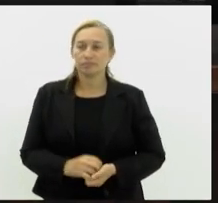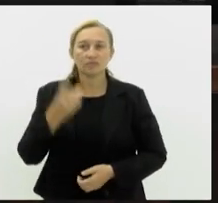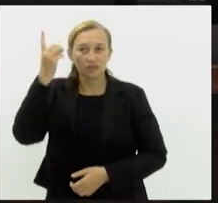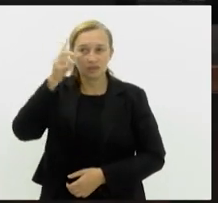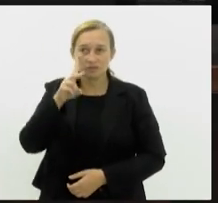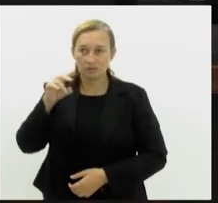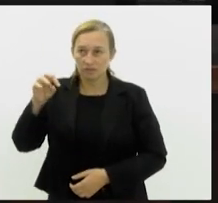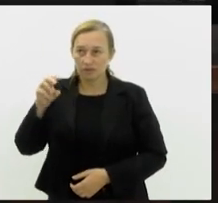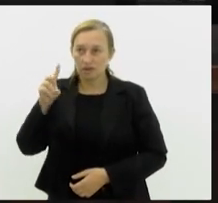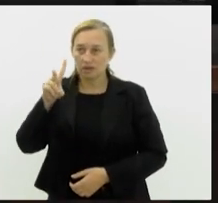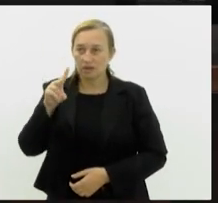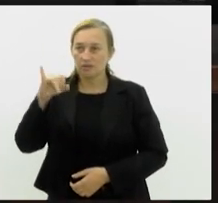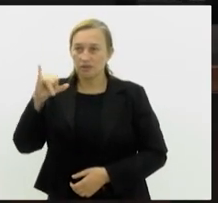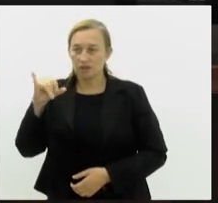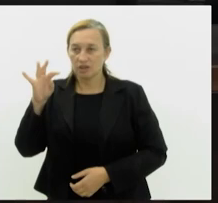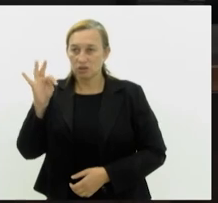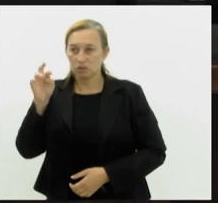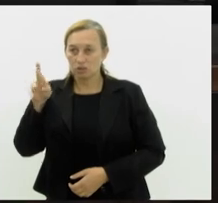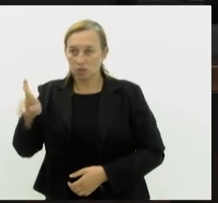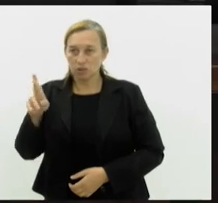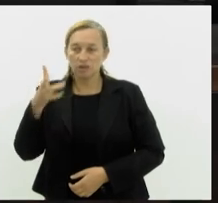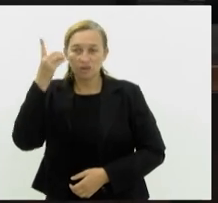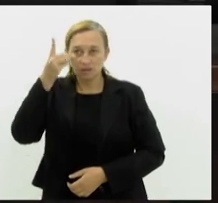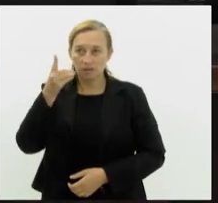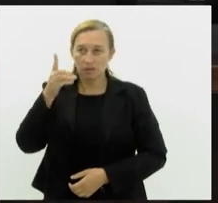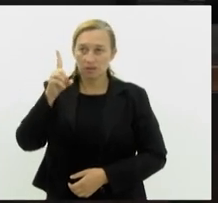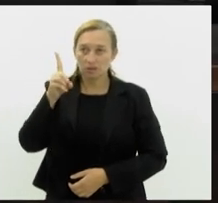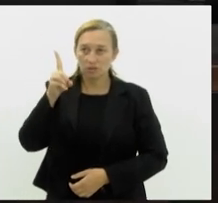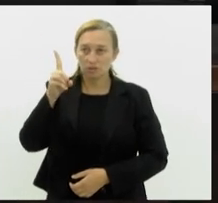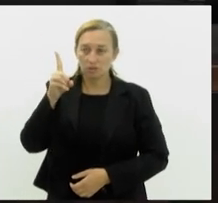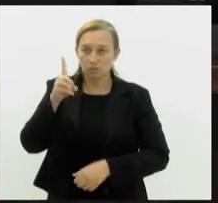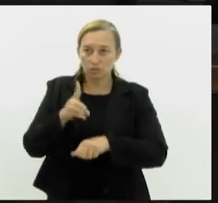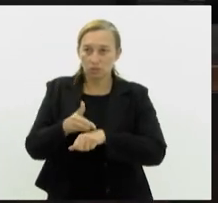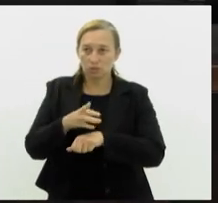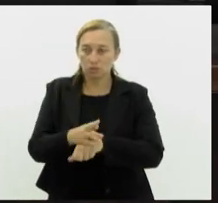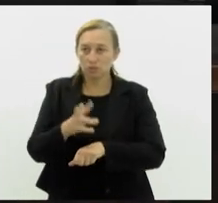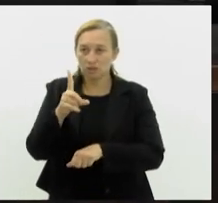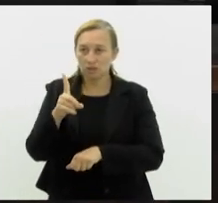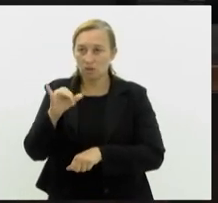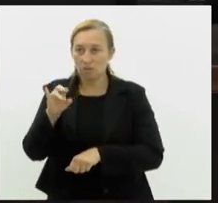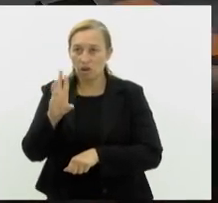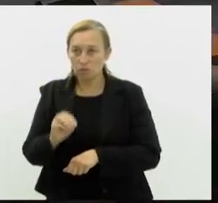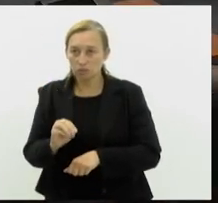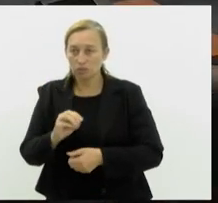Vitor Júnior. Deputado doutor Deodalto.